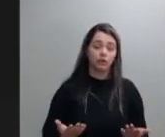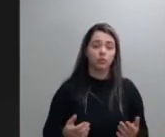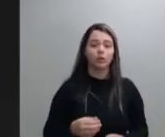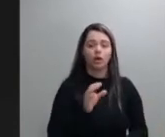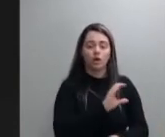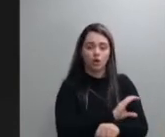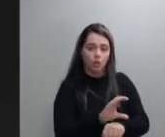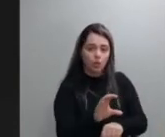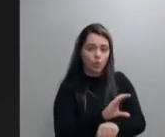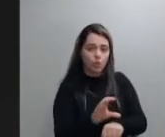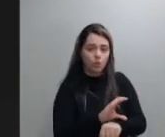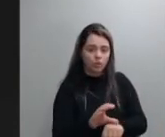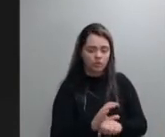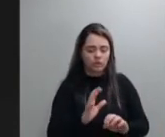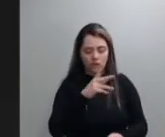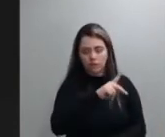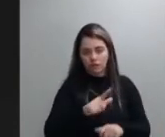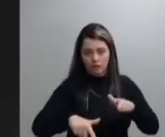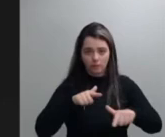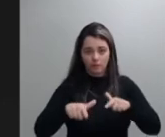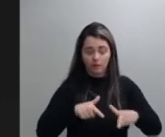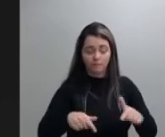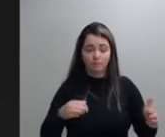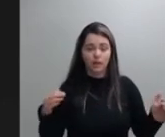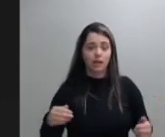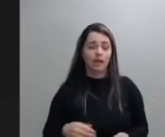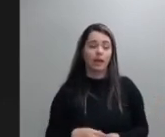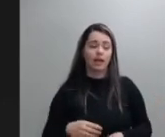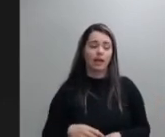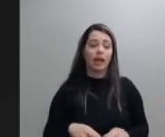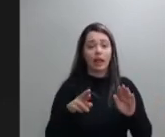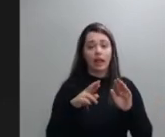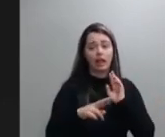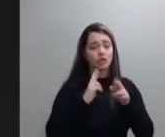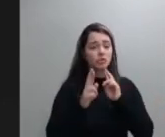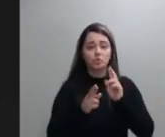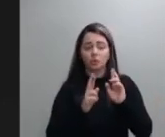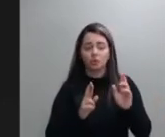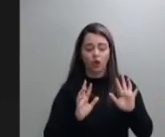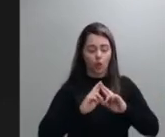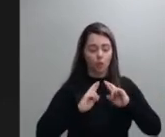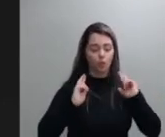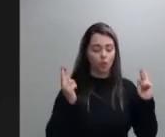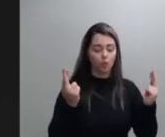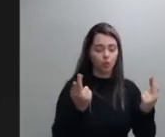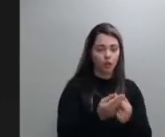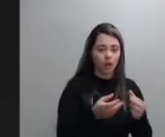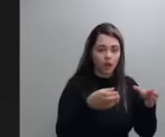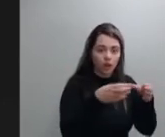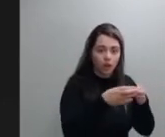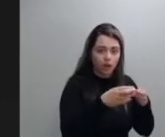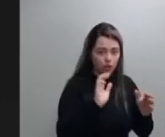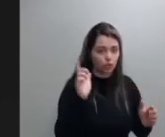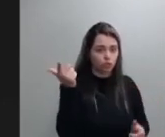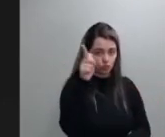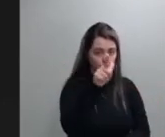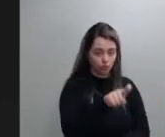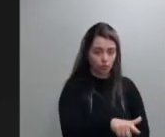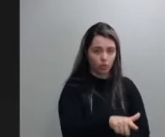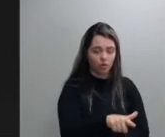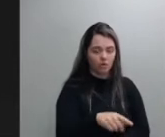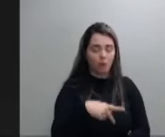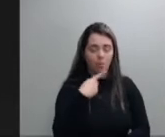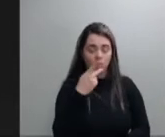partindo desse ponto resolveu se reunir outra vez para deliberar novamente sobre a data limite para